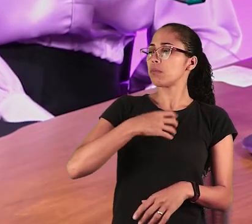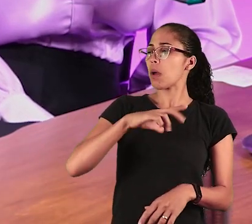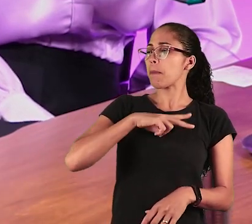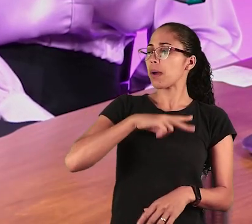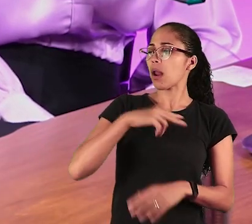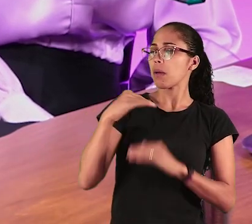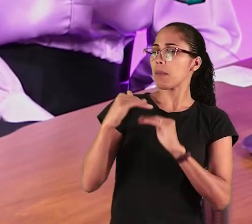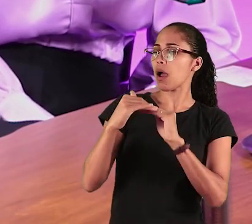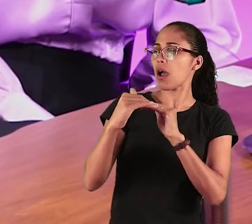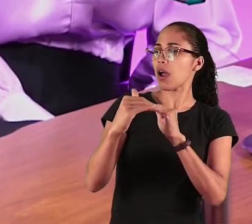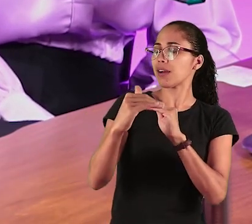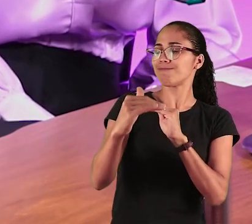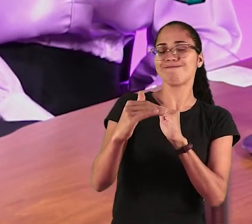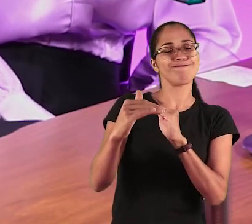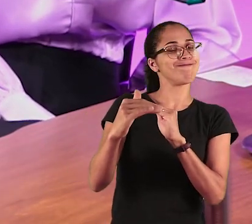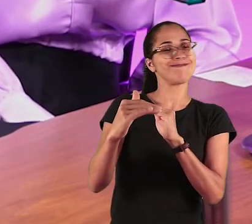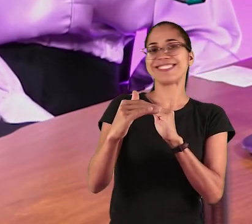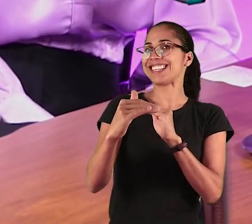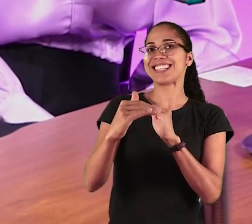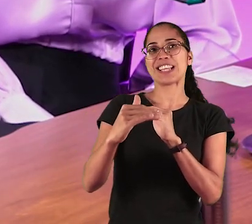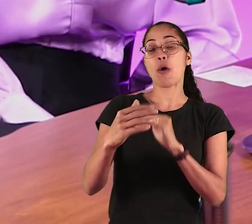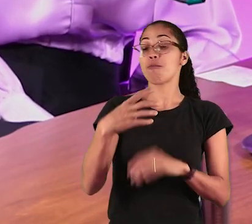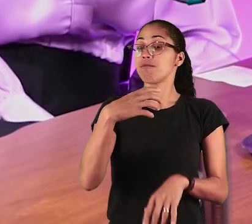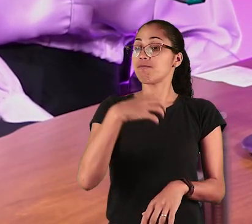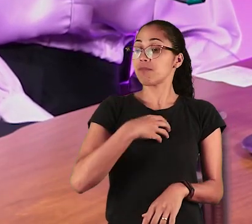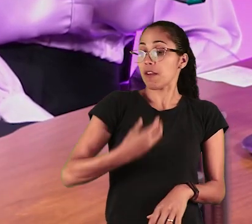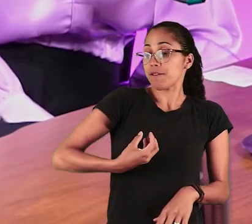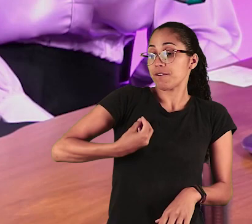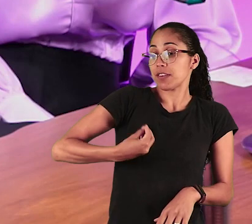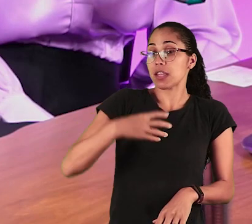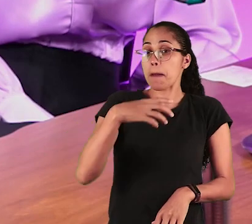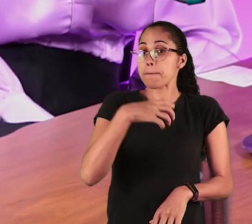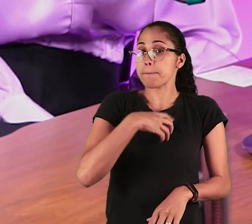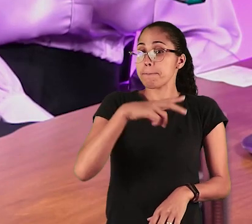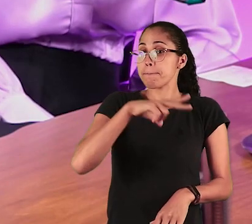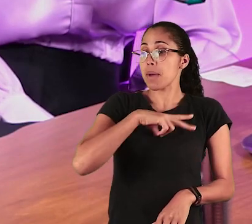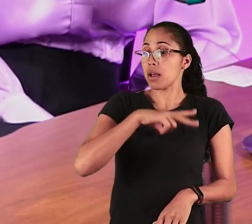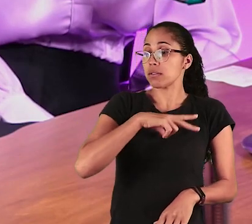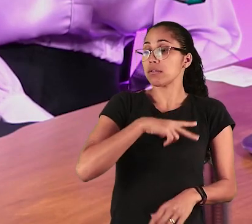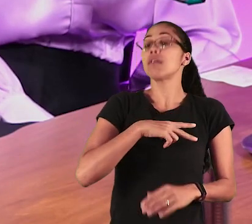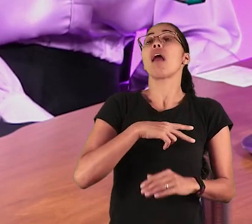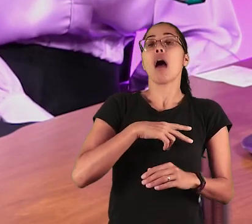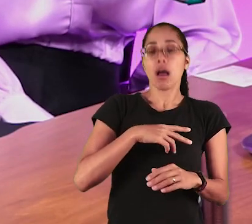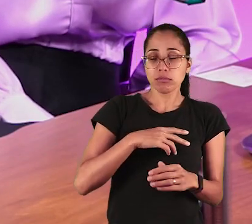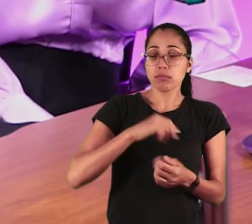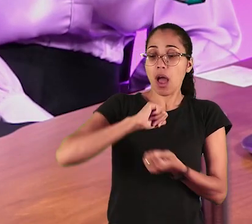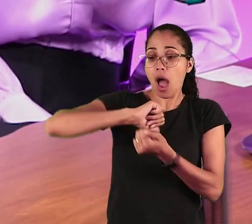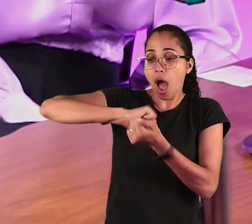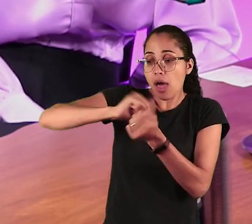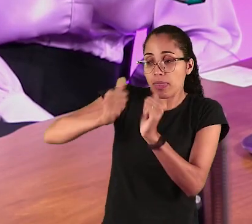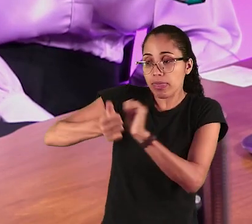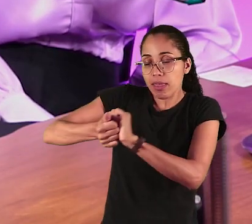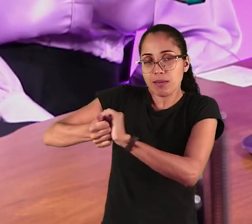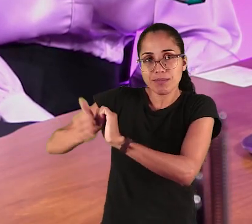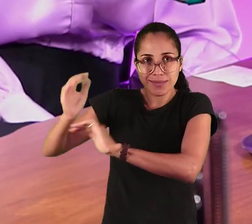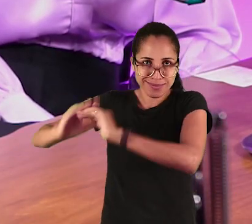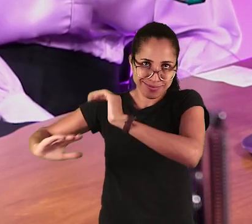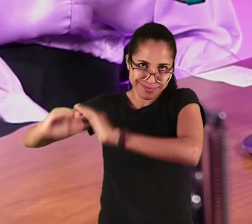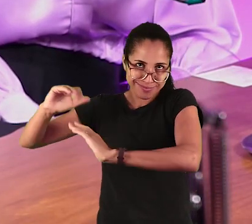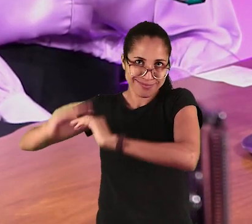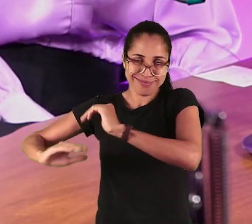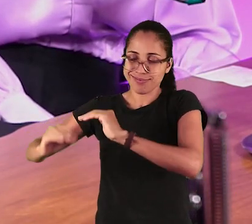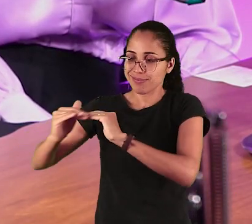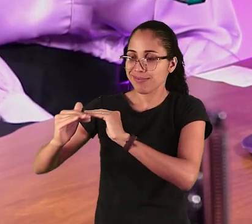do aprendizado ao longo do tempo a gente vai entendendo que na verdade a nossa vida pessoal também molda os momentos da nossa carreira Eu acredito muito